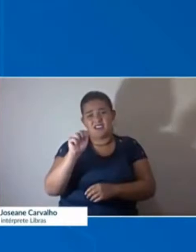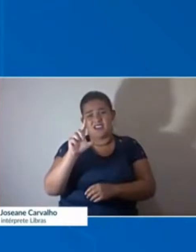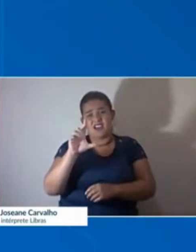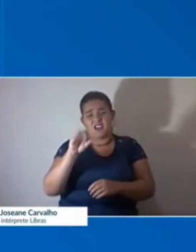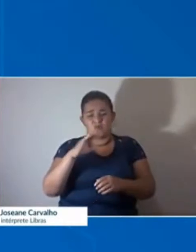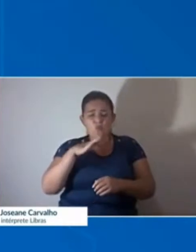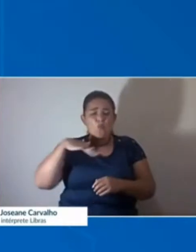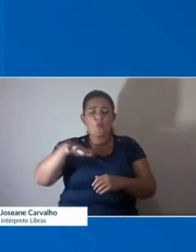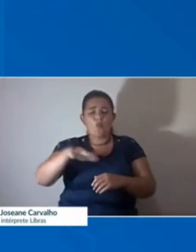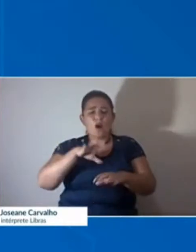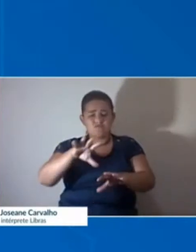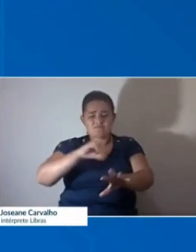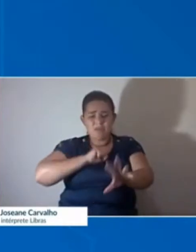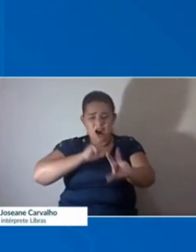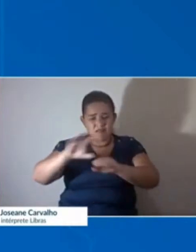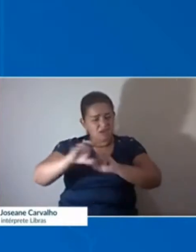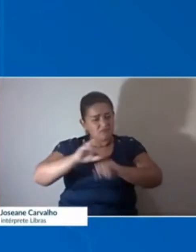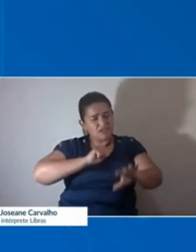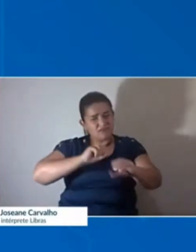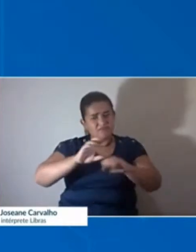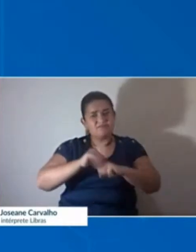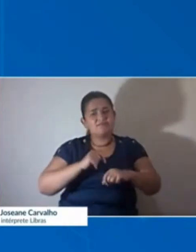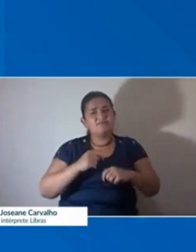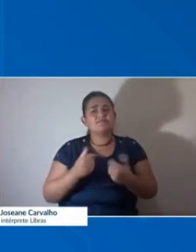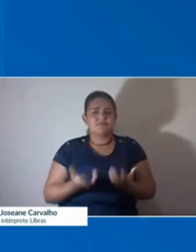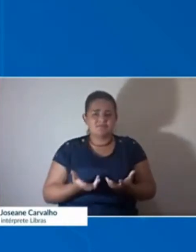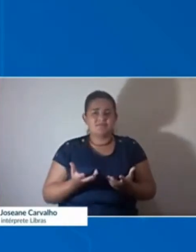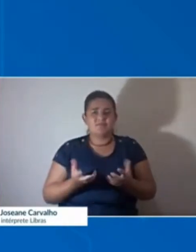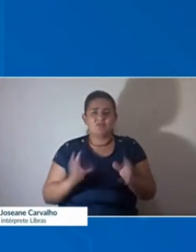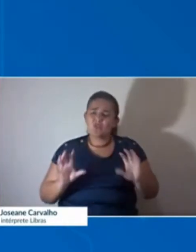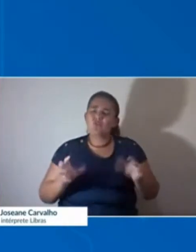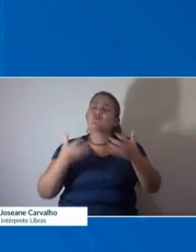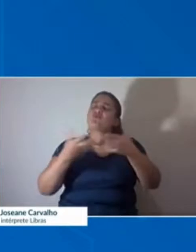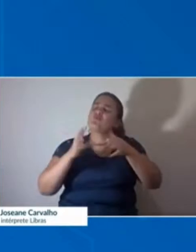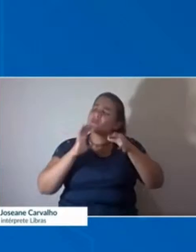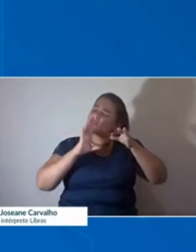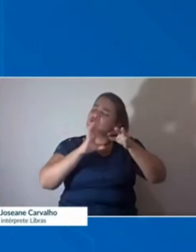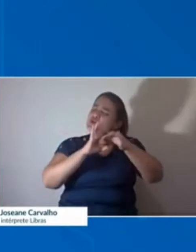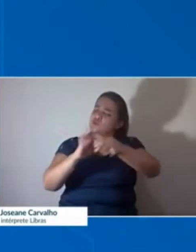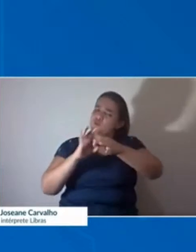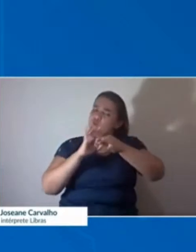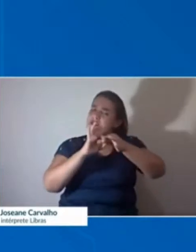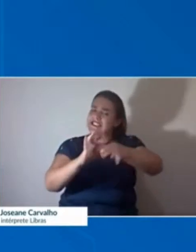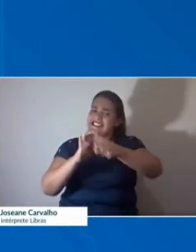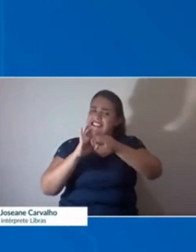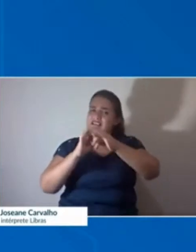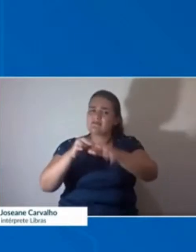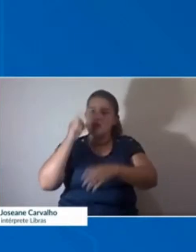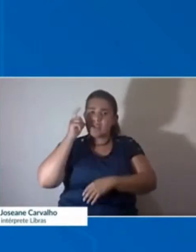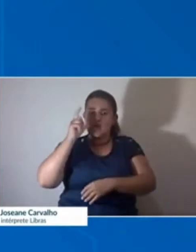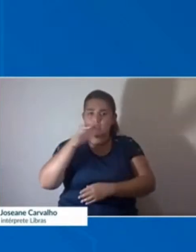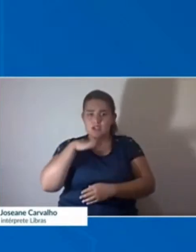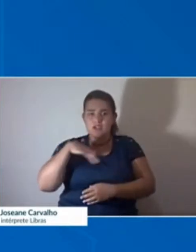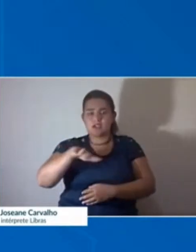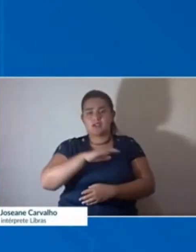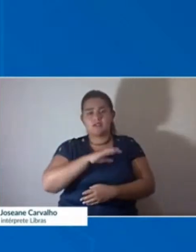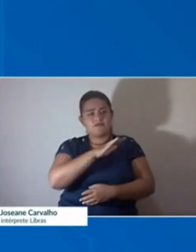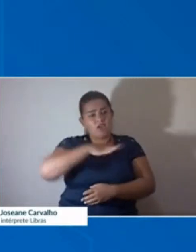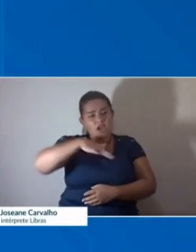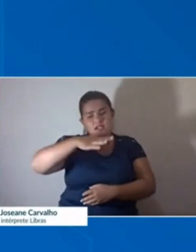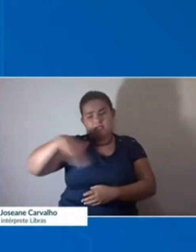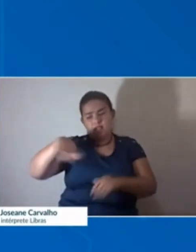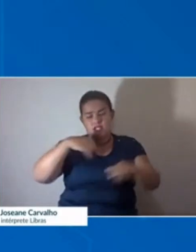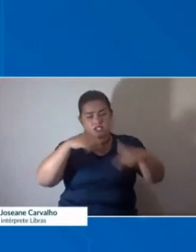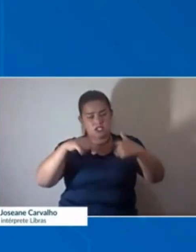como eu repito, os coletivos estão aí para ocupar esses espaços e nas várias áreas de atuação da mulher no